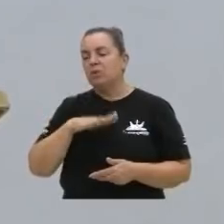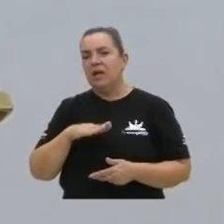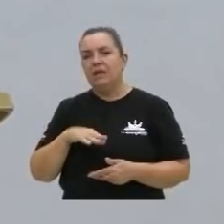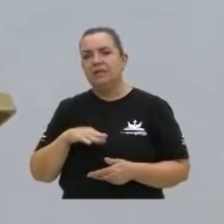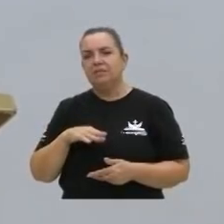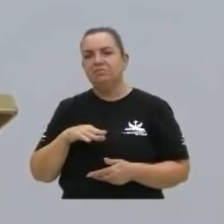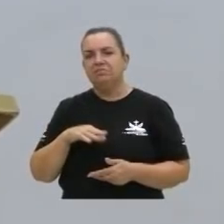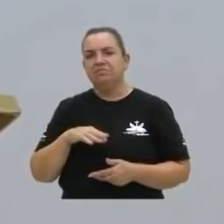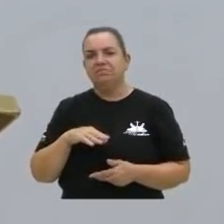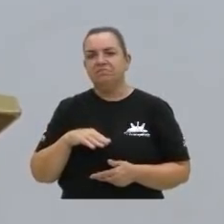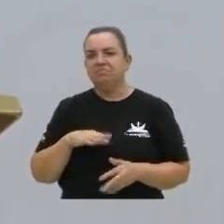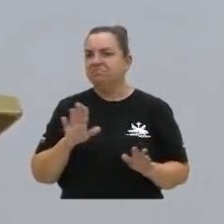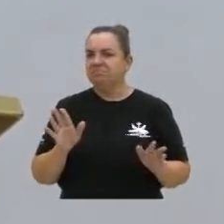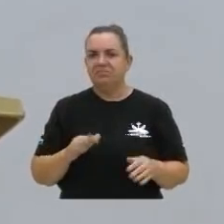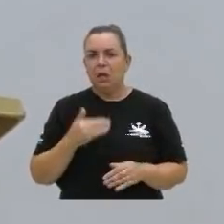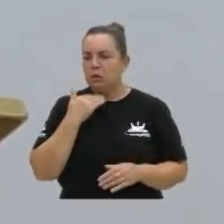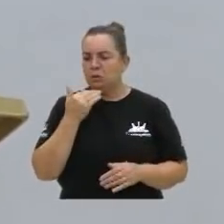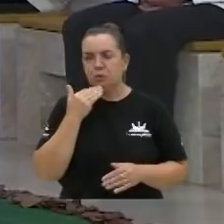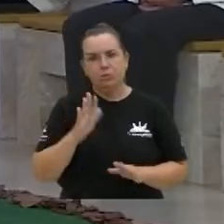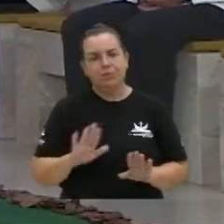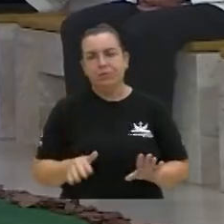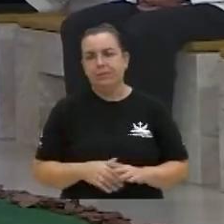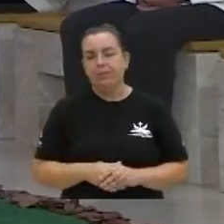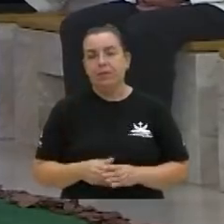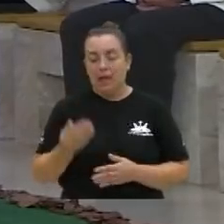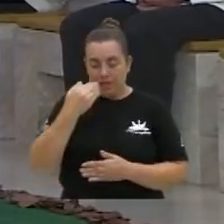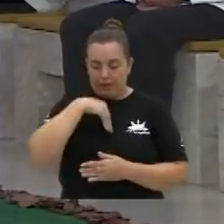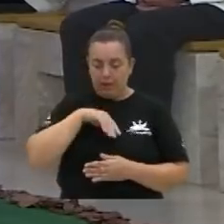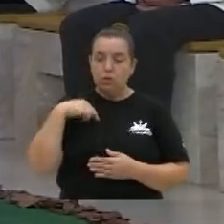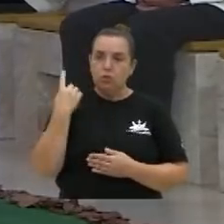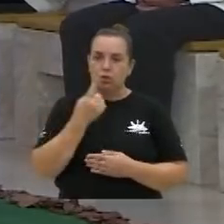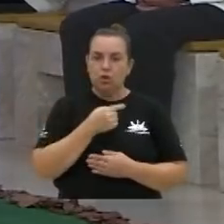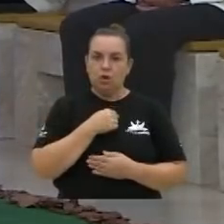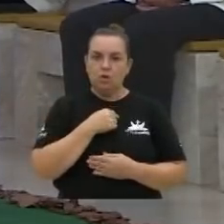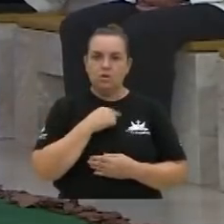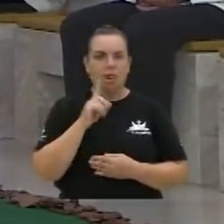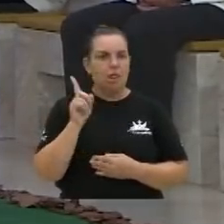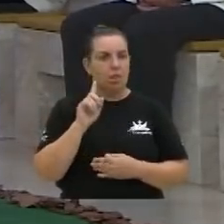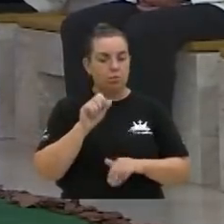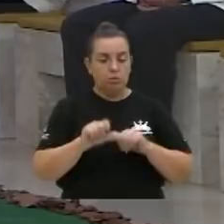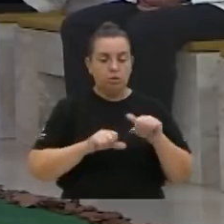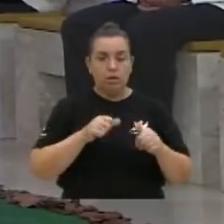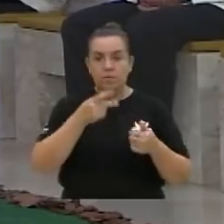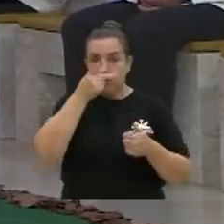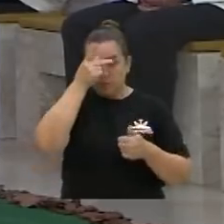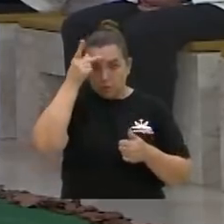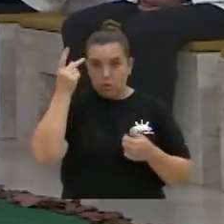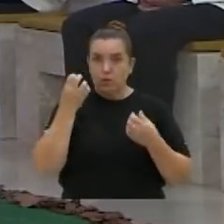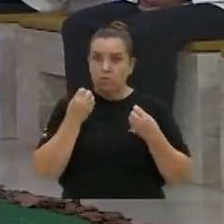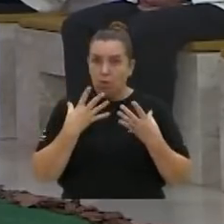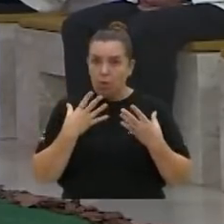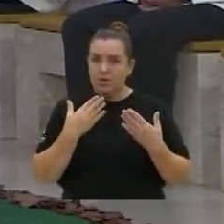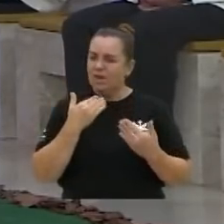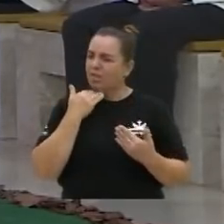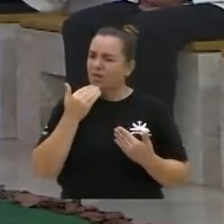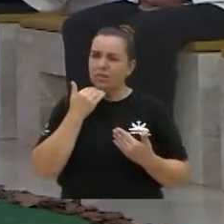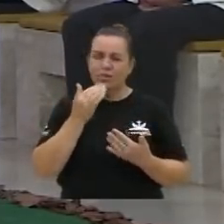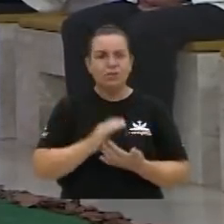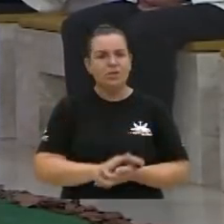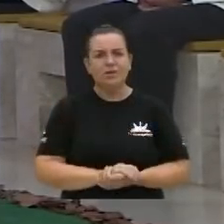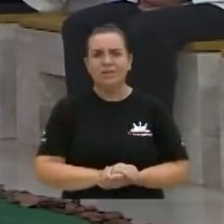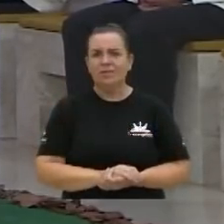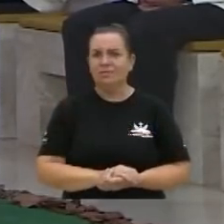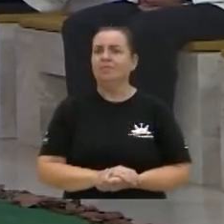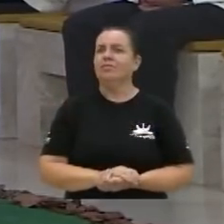deturpado. Se dentro de nós, nós nos tornarmos pessoas más, e cuidado, não é tão difícil